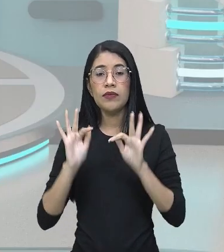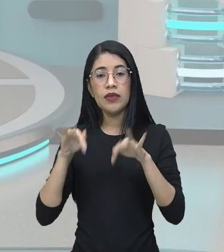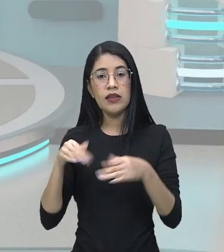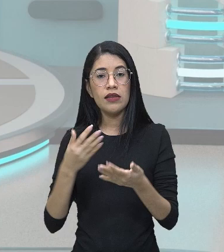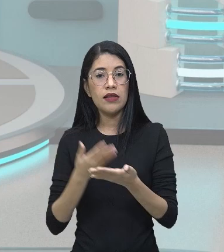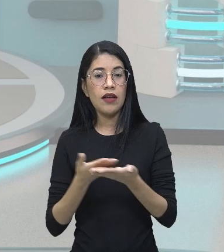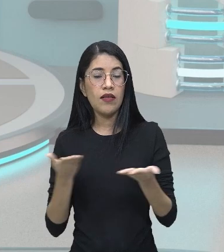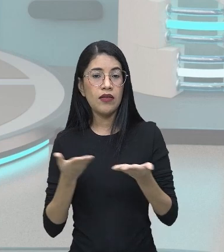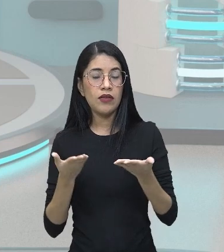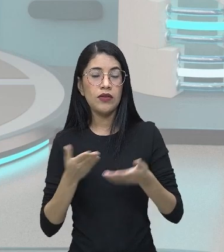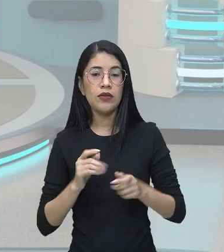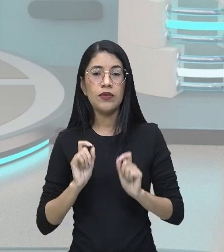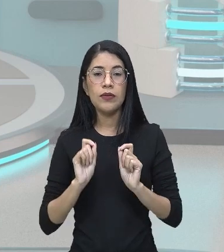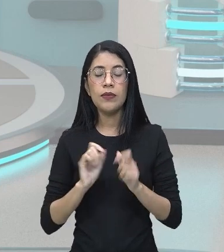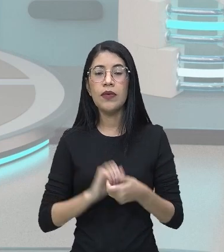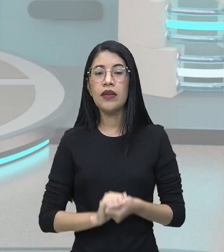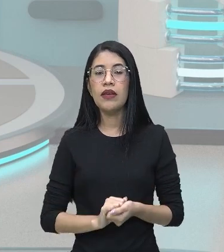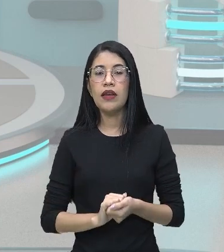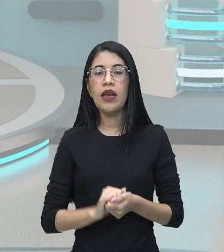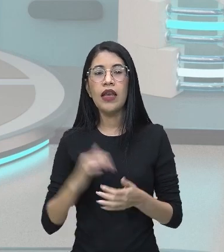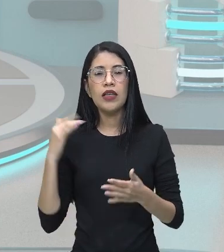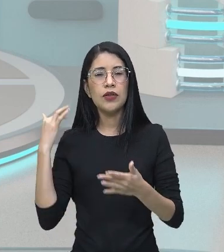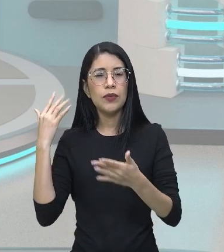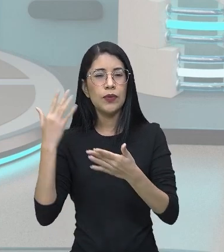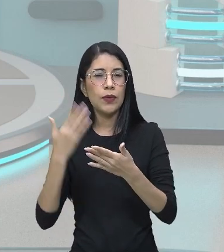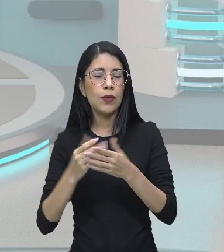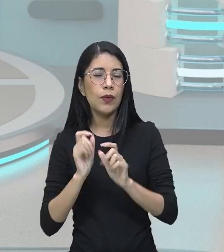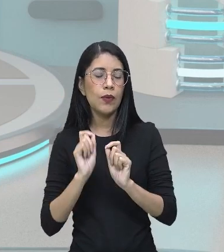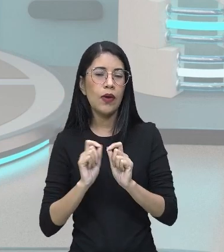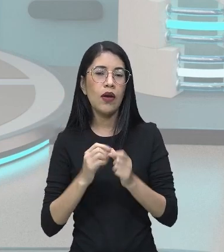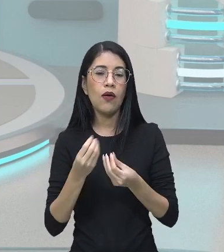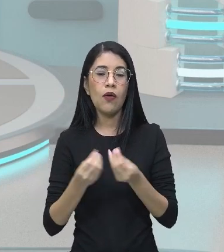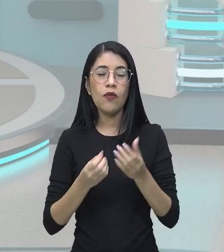esta aula na qual nós passeamos pela